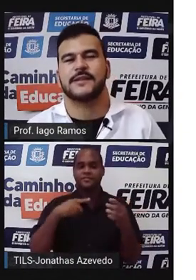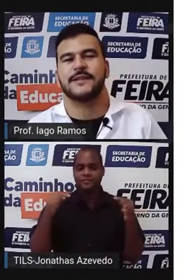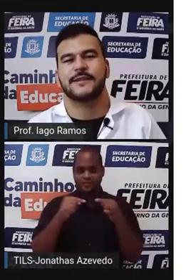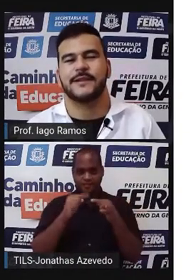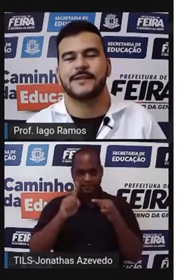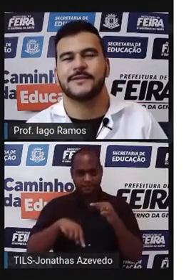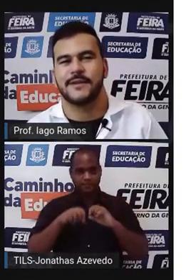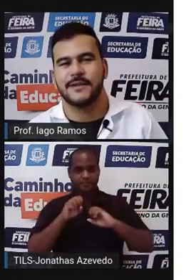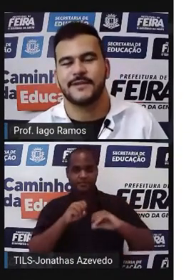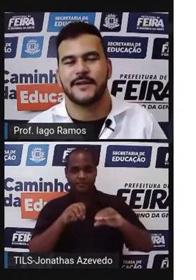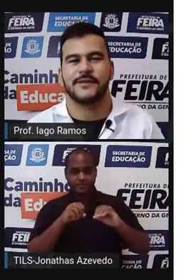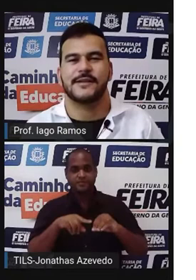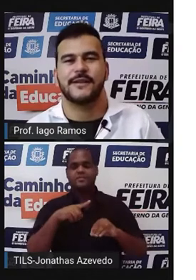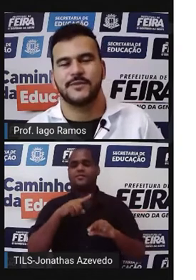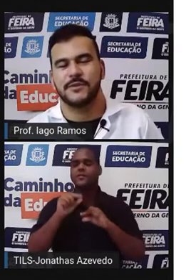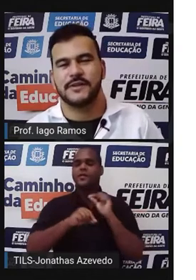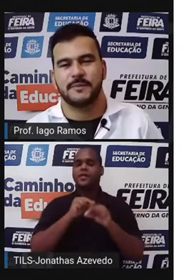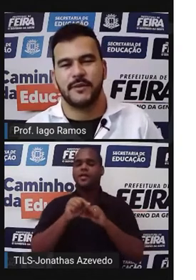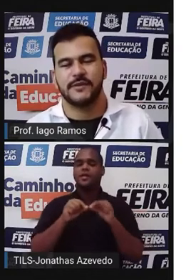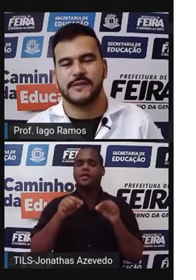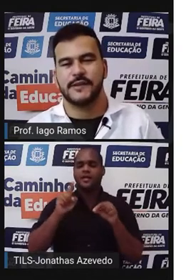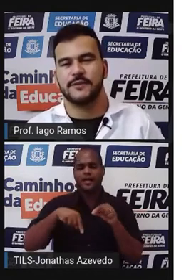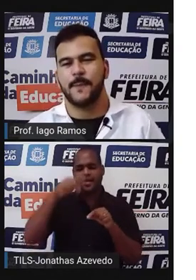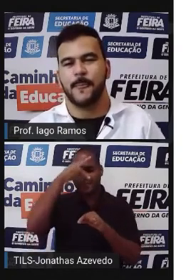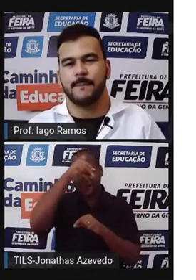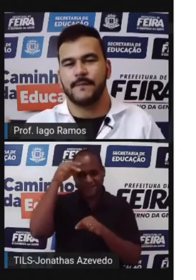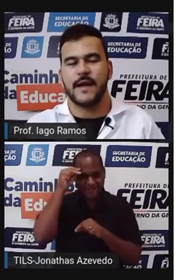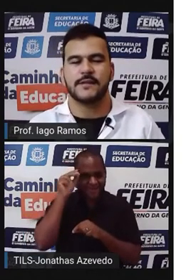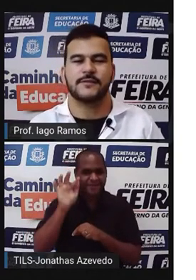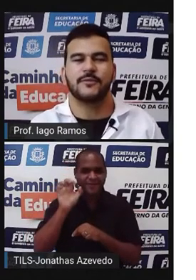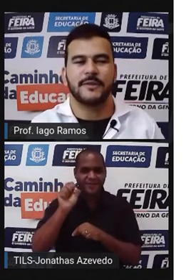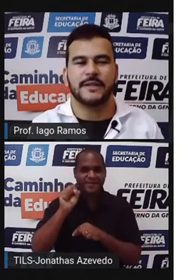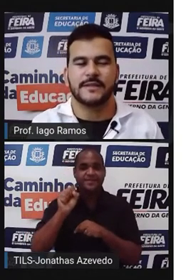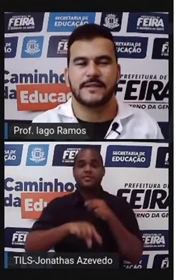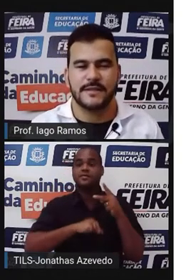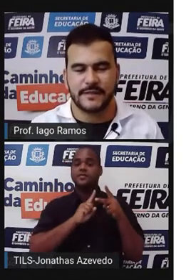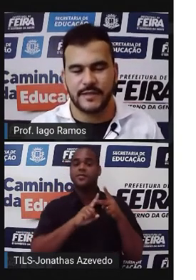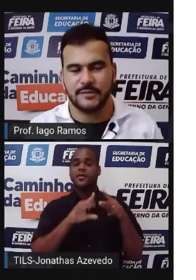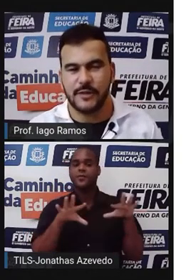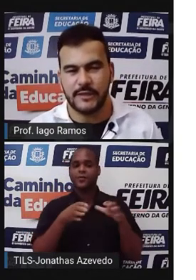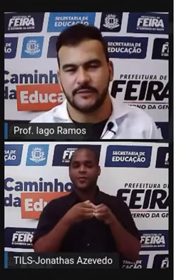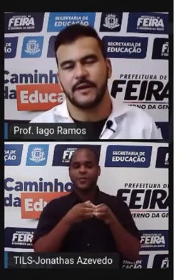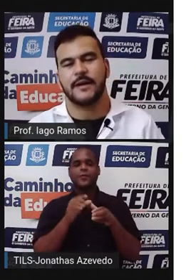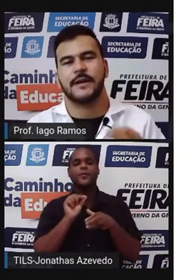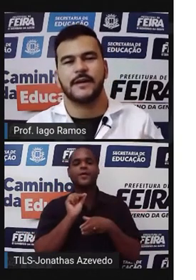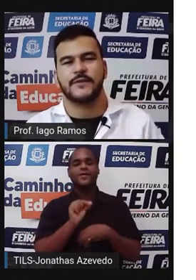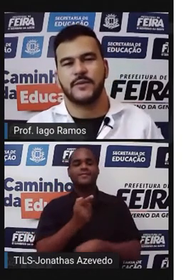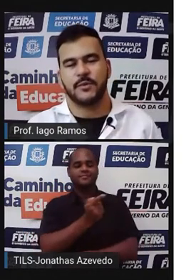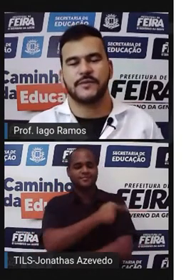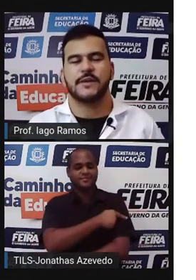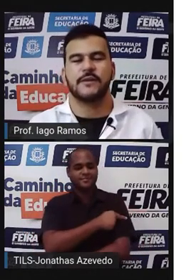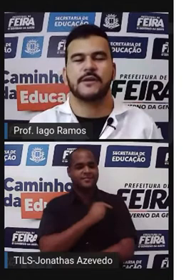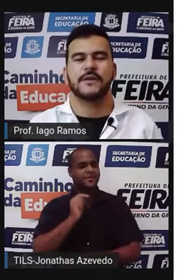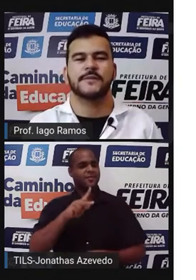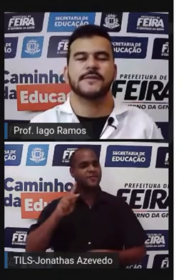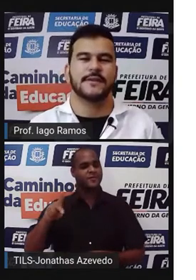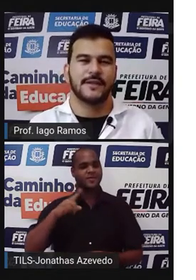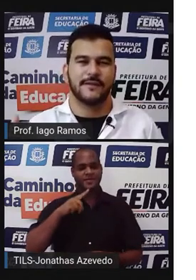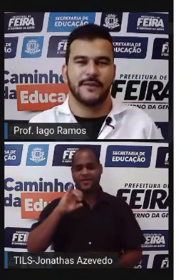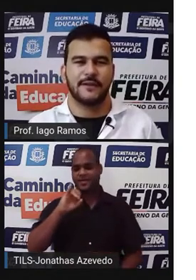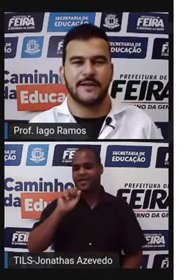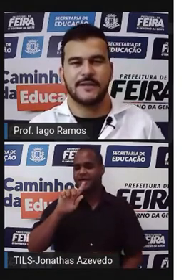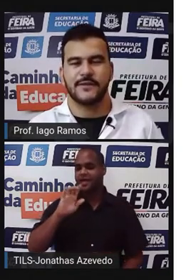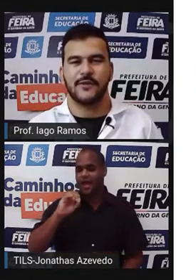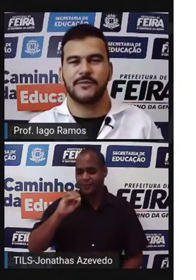é para você que é estudante da nossa rede municipal de ensino, das turminhas de sétimo ano. Eu sou o professor Iago Ramos,